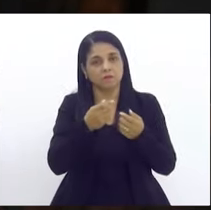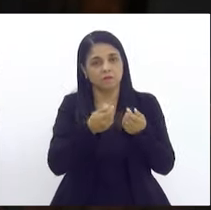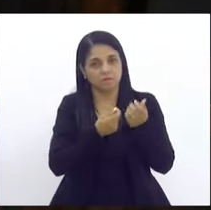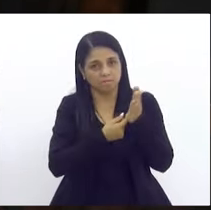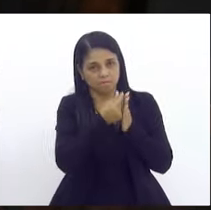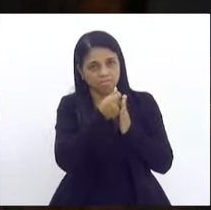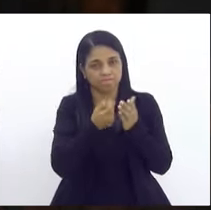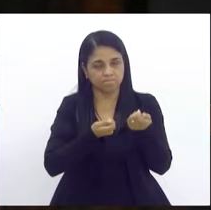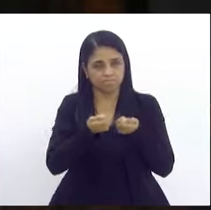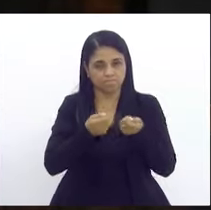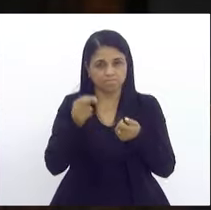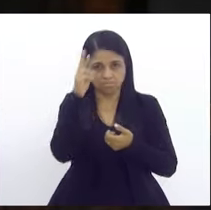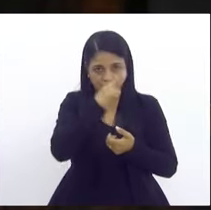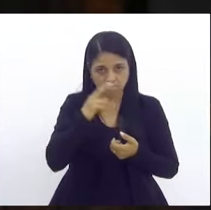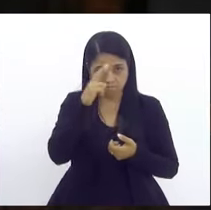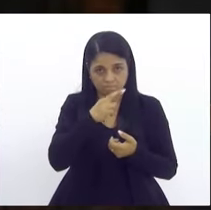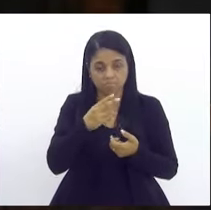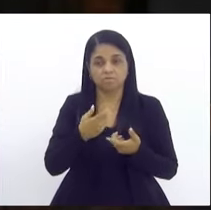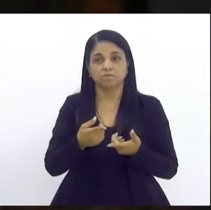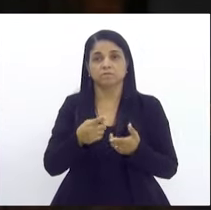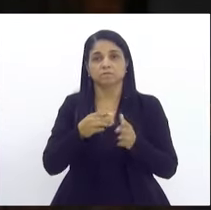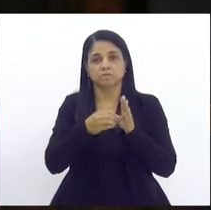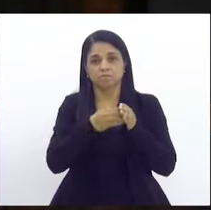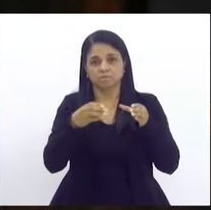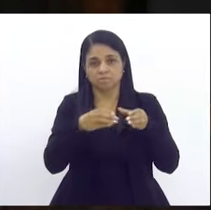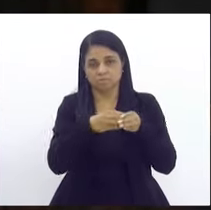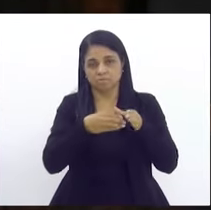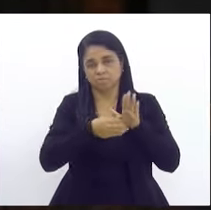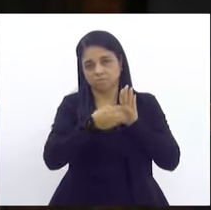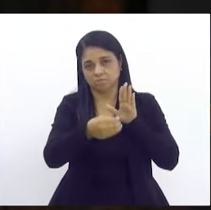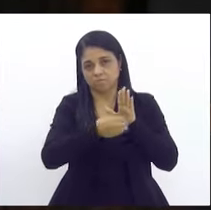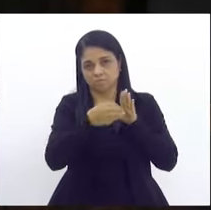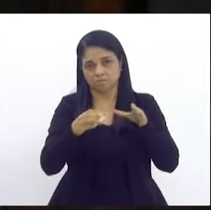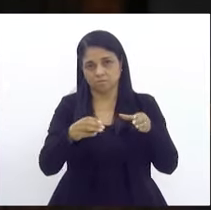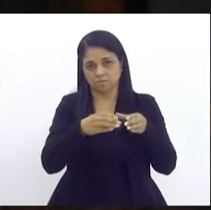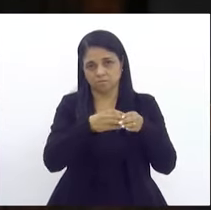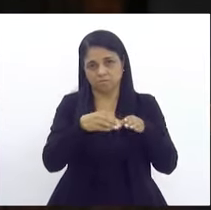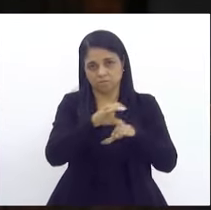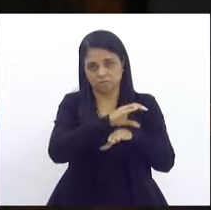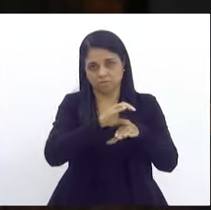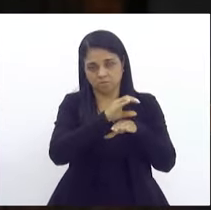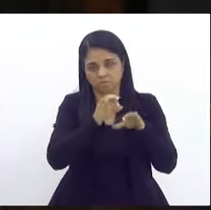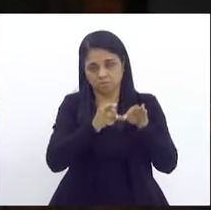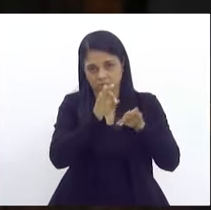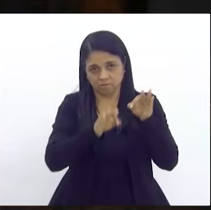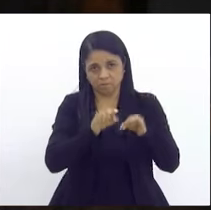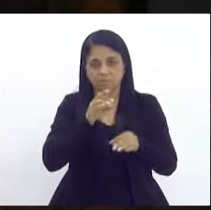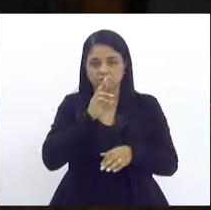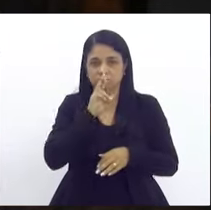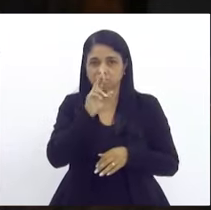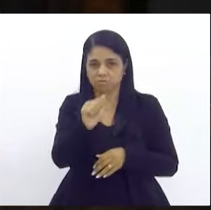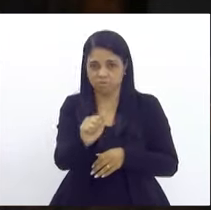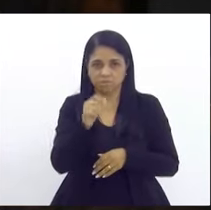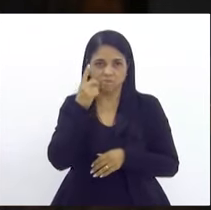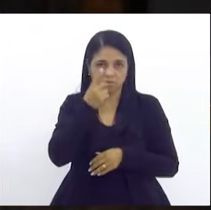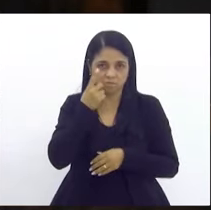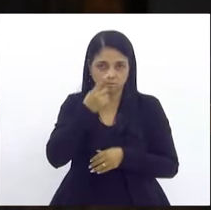Fiscalização Financeira e Controle. Para emitir parecer pela Comissão de Constituição e Justiça, deputado Rodrigo Amorim.